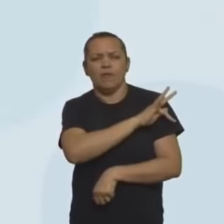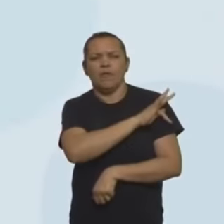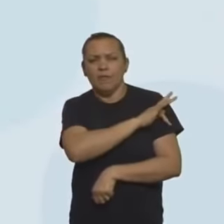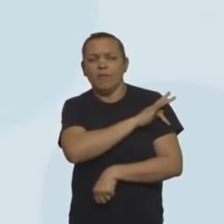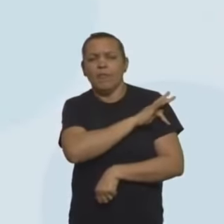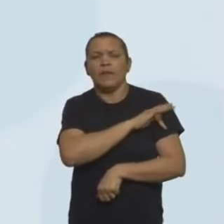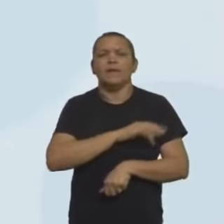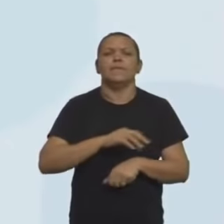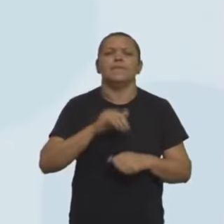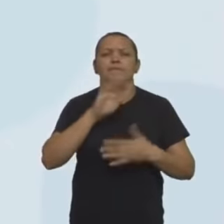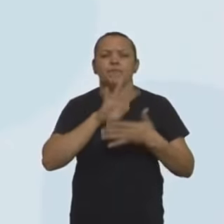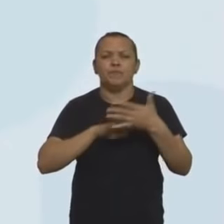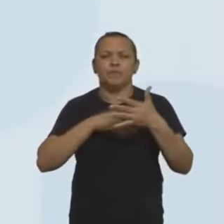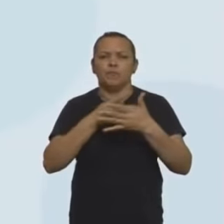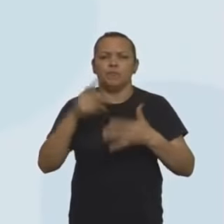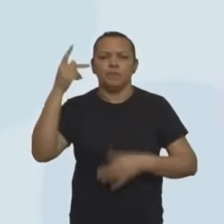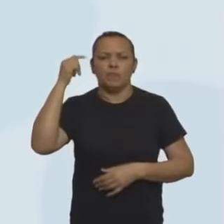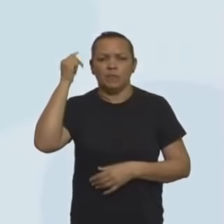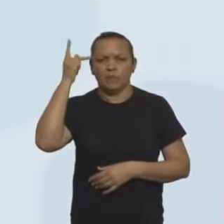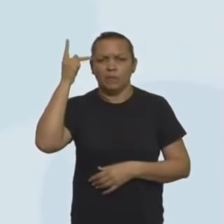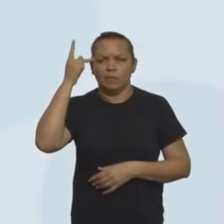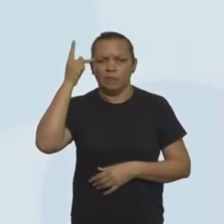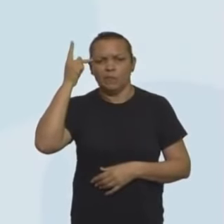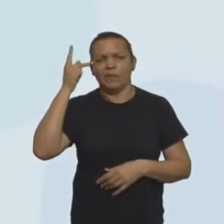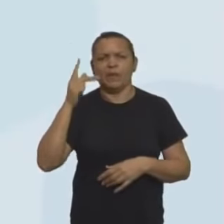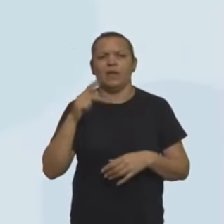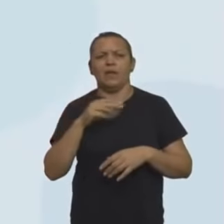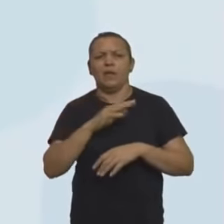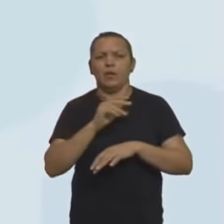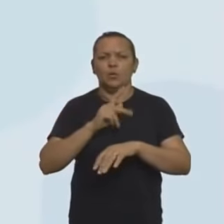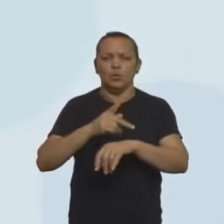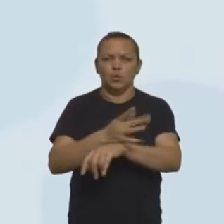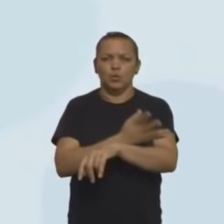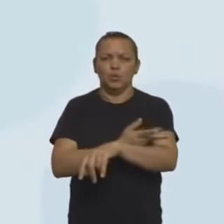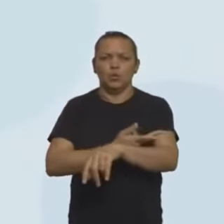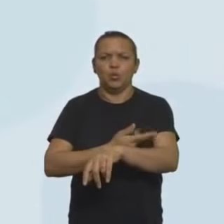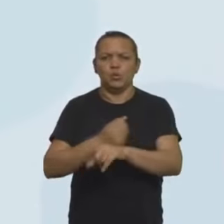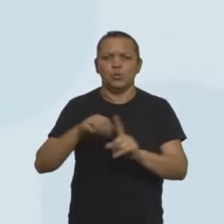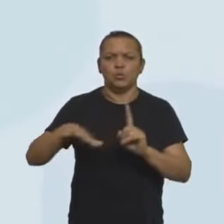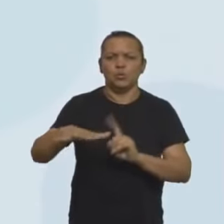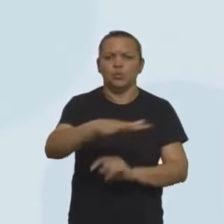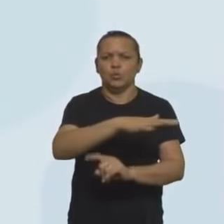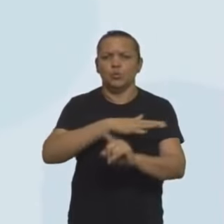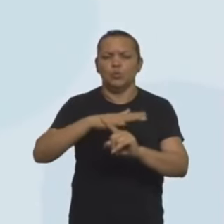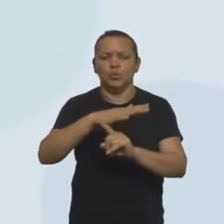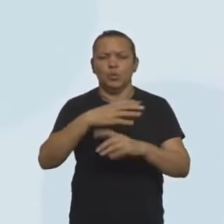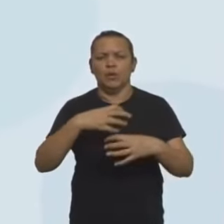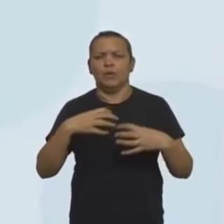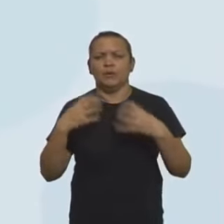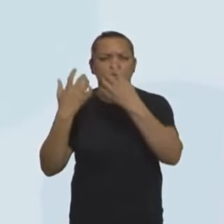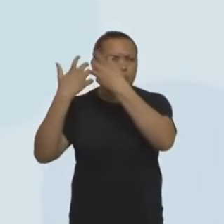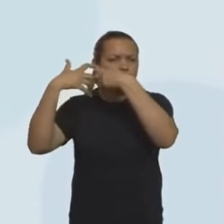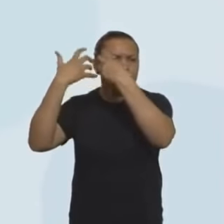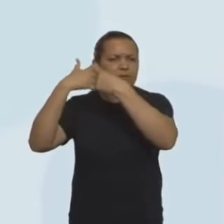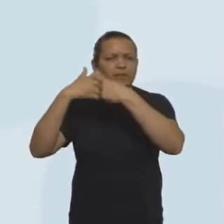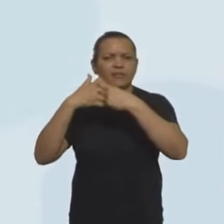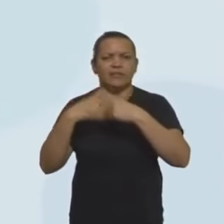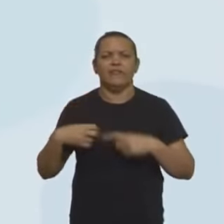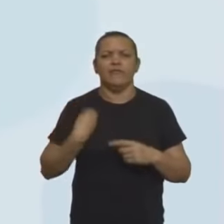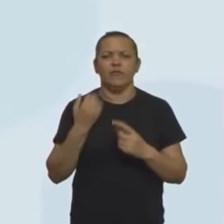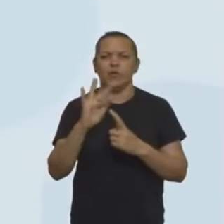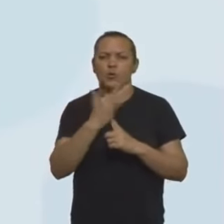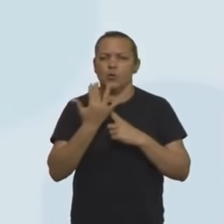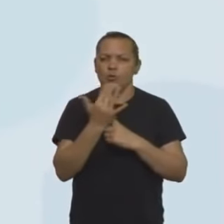currículo paulista, as competências socioemocionais e cognitivas, o projeto de convivência e a sua importância